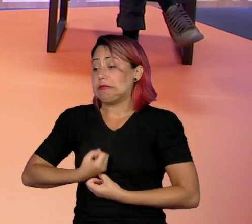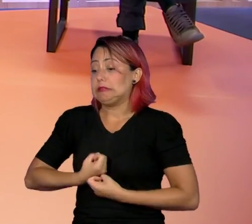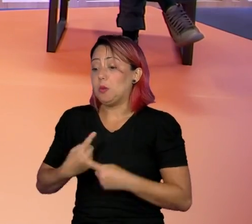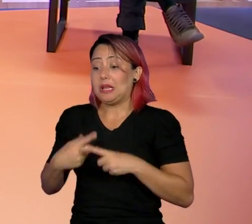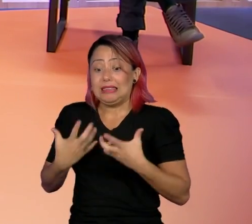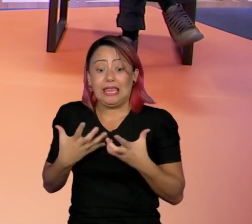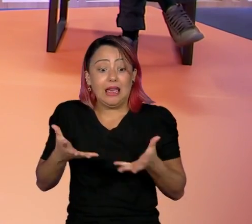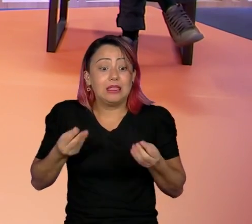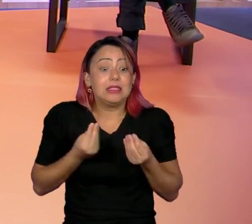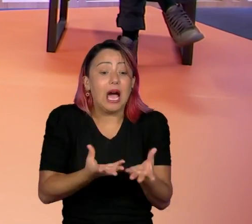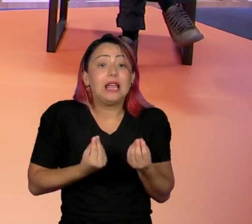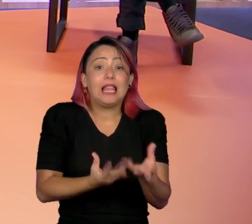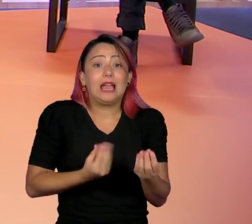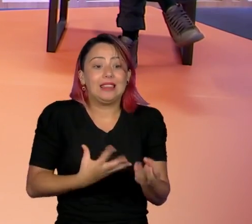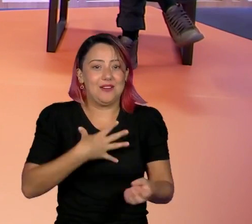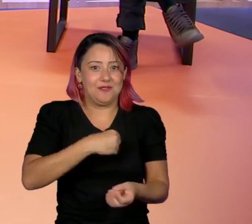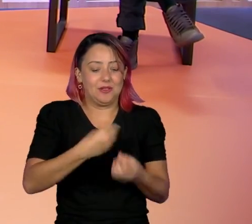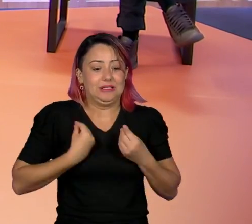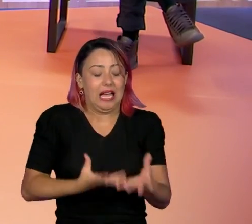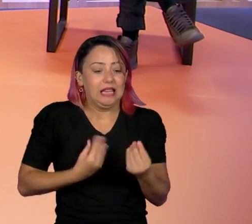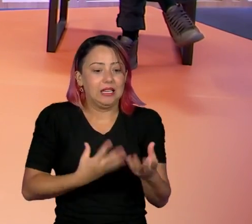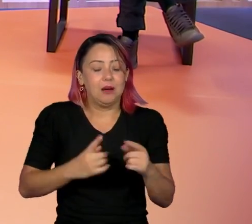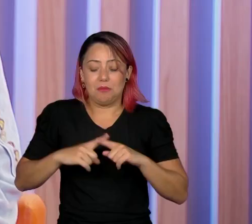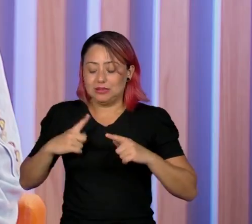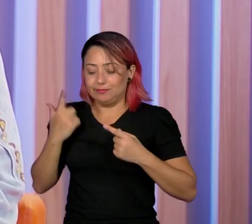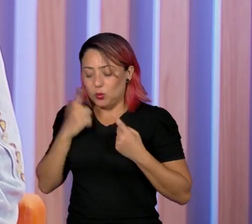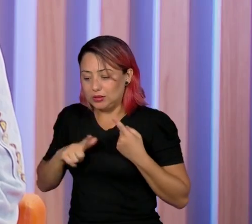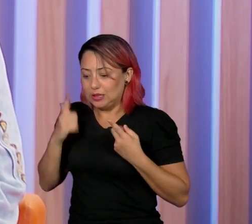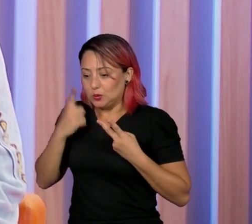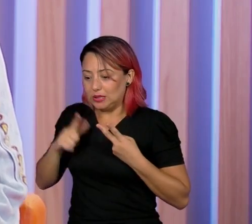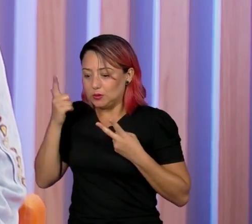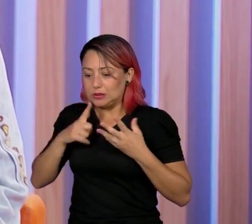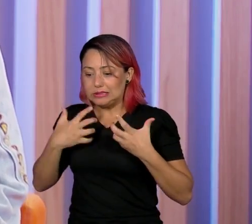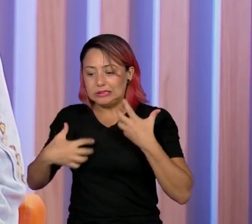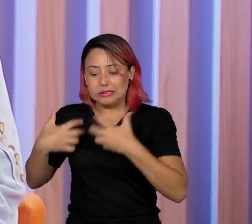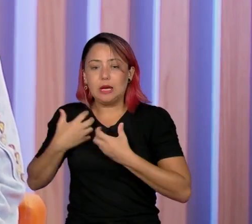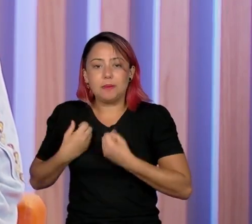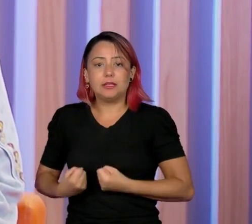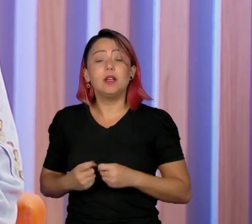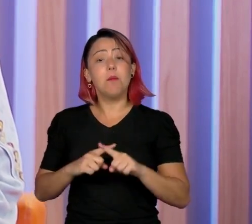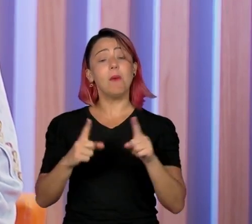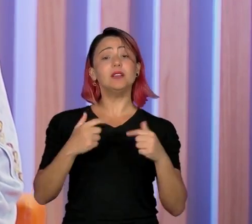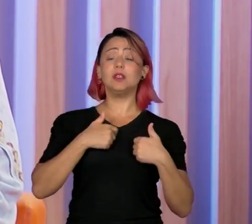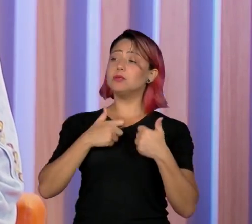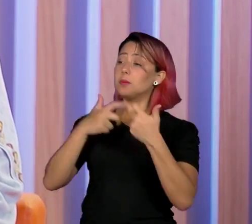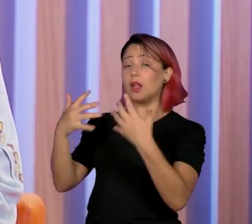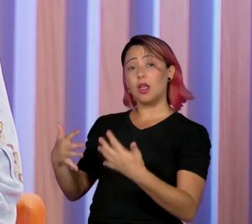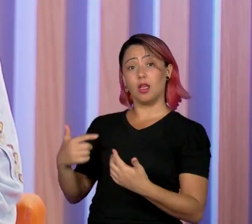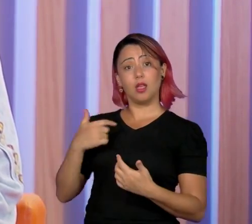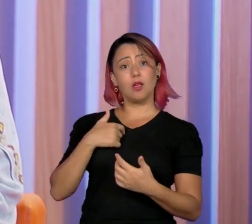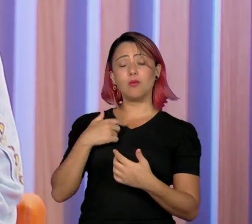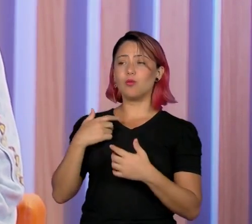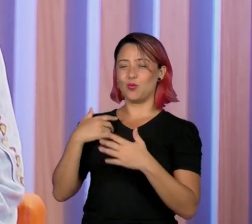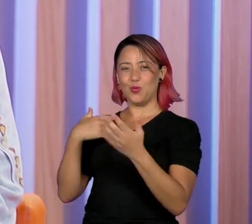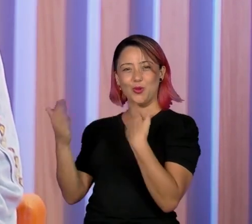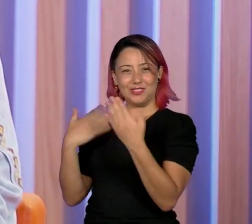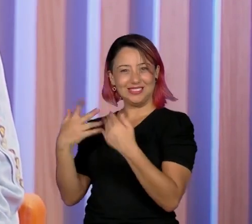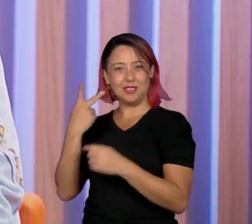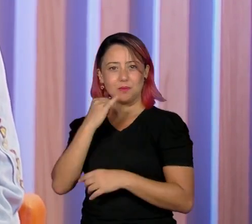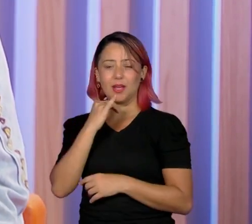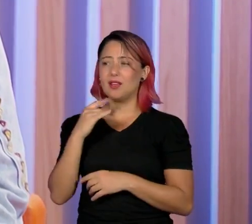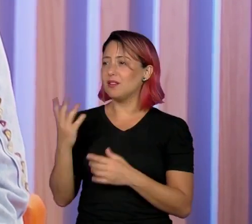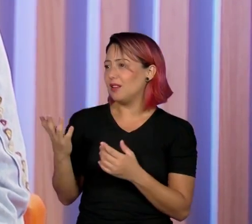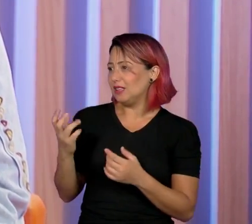nossos pais, os nossos mais velhos carregam. E eu falei isso para ele, dentro da conversa. Falei, bom, se eu